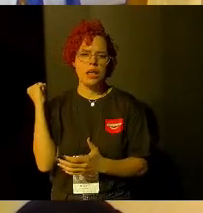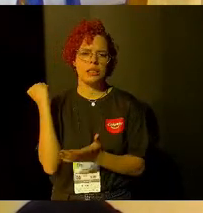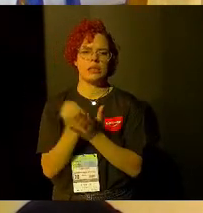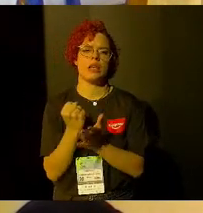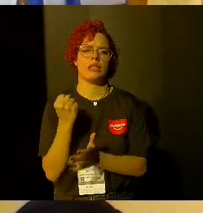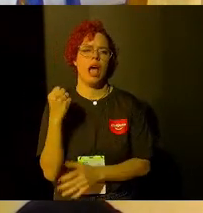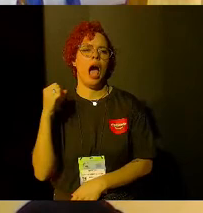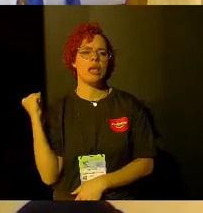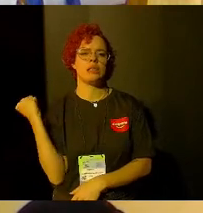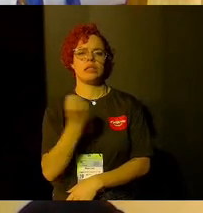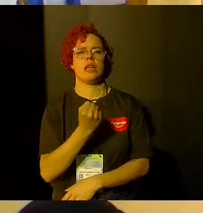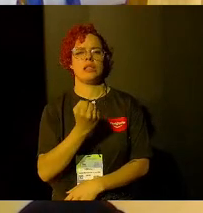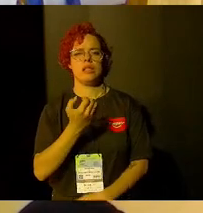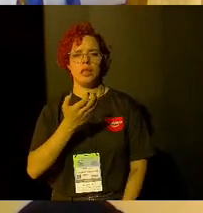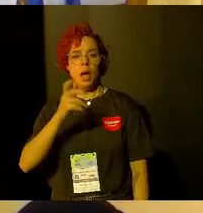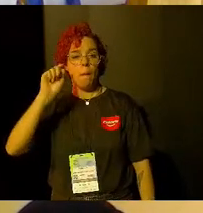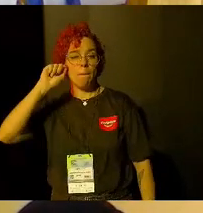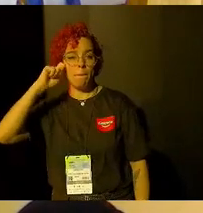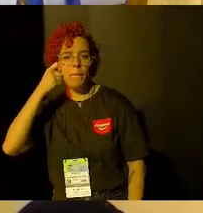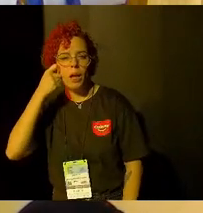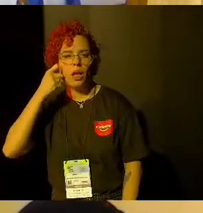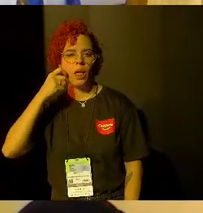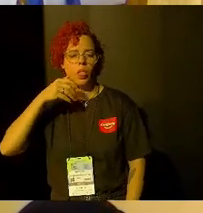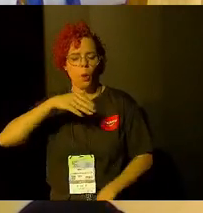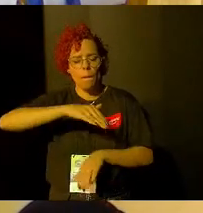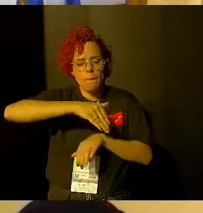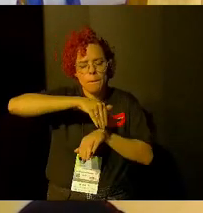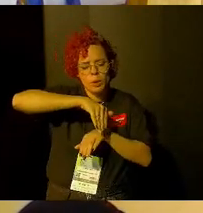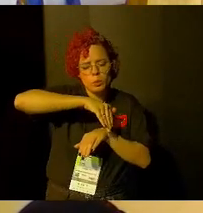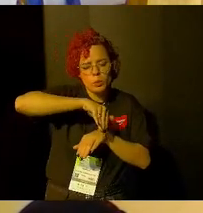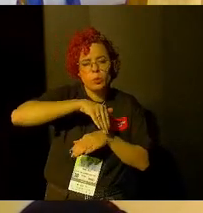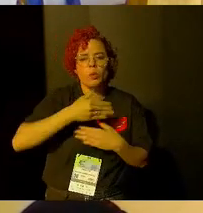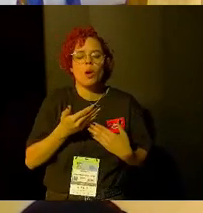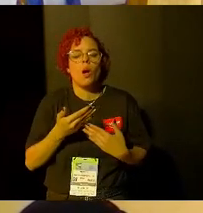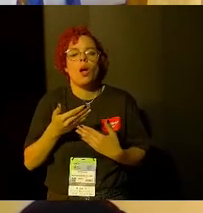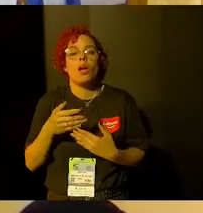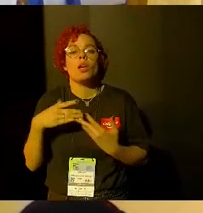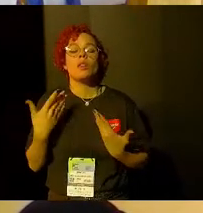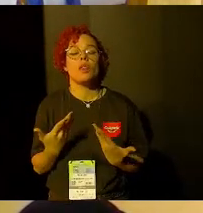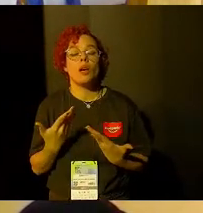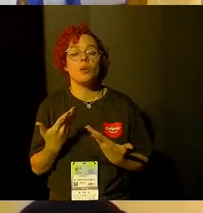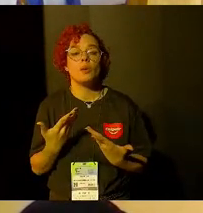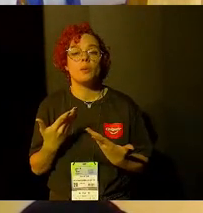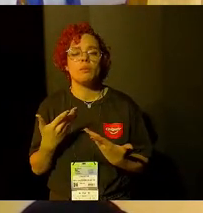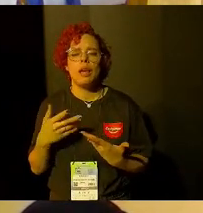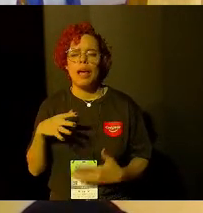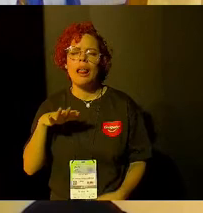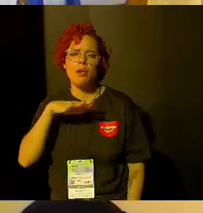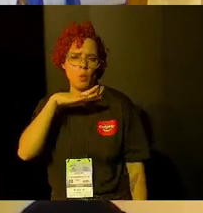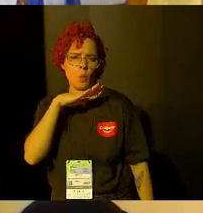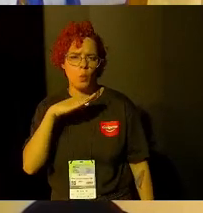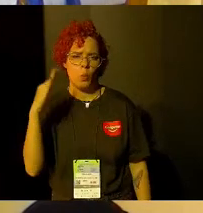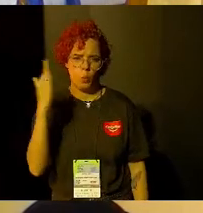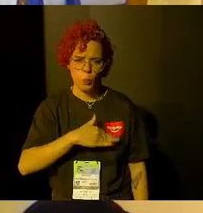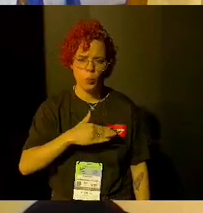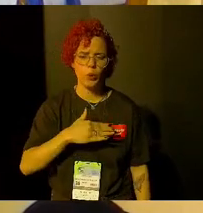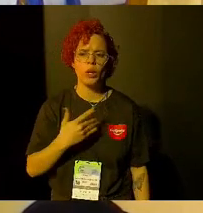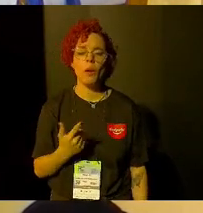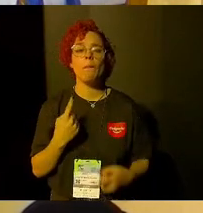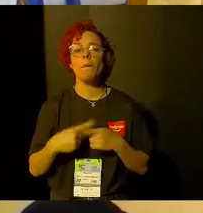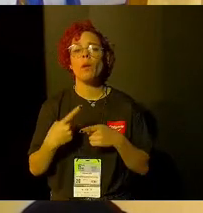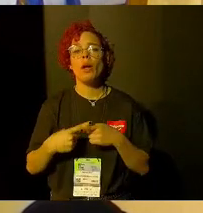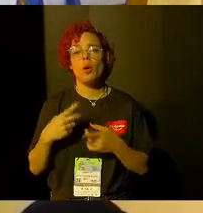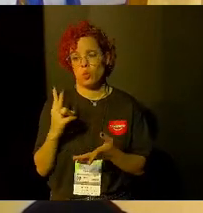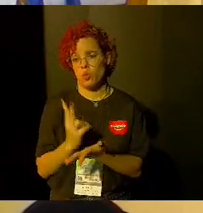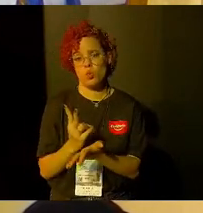especificamente nos becos Por isso que eu digo uma colonização ela é muito cruel porque até hoje assassinato de negros